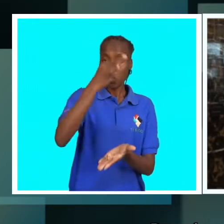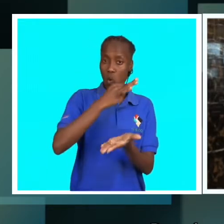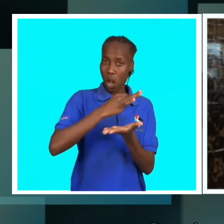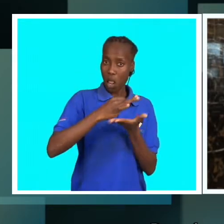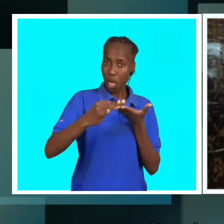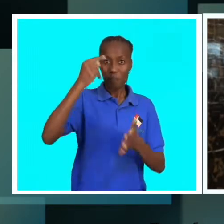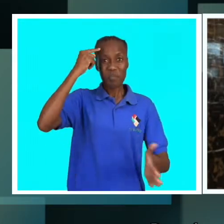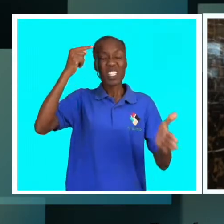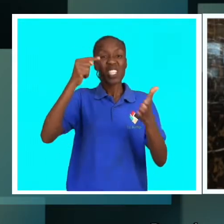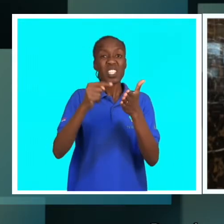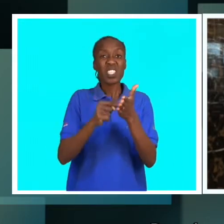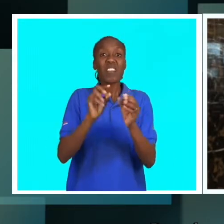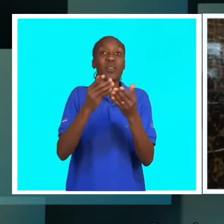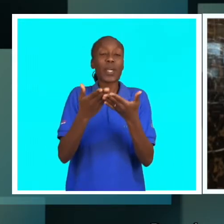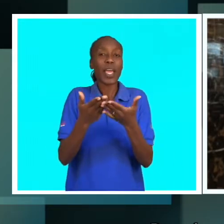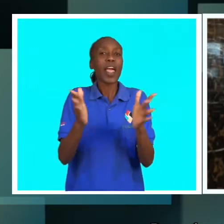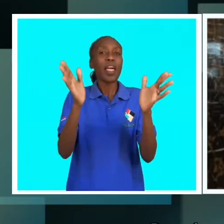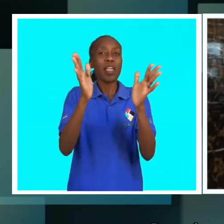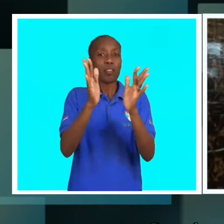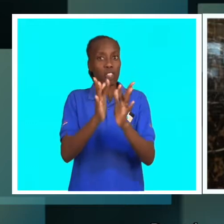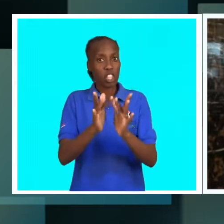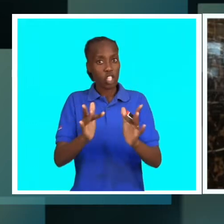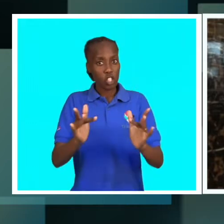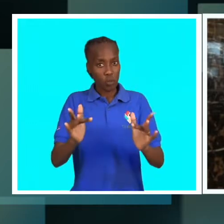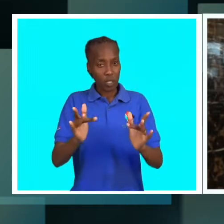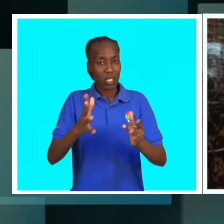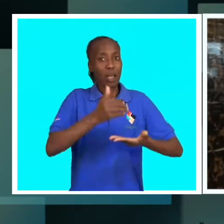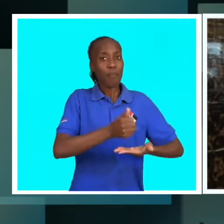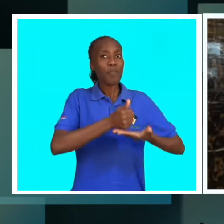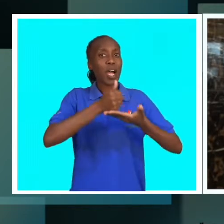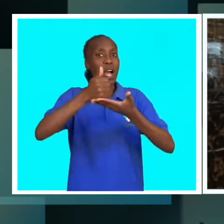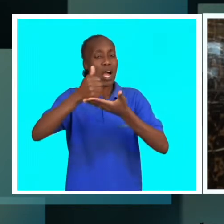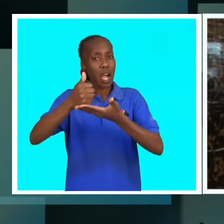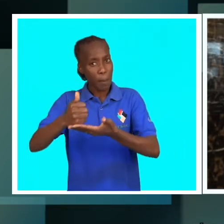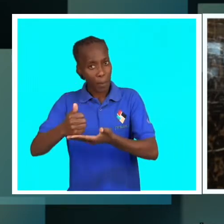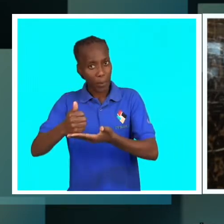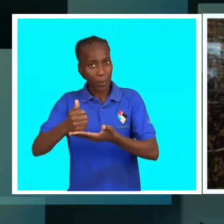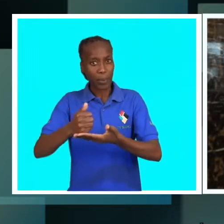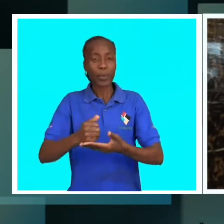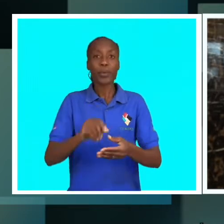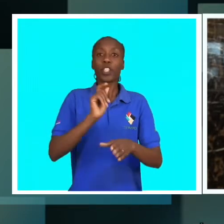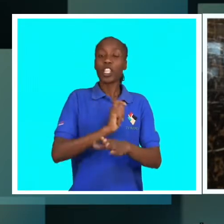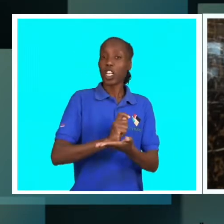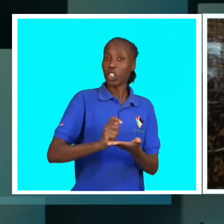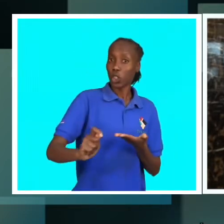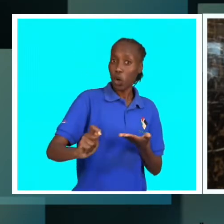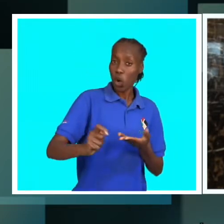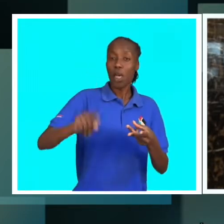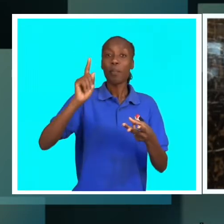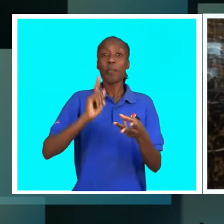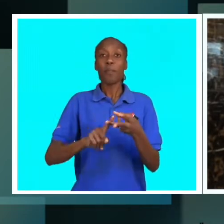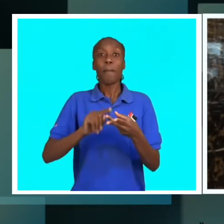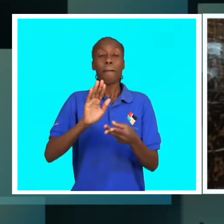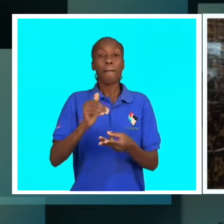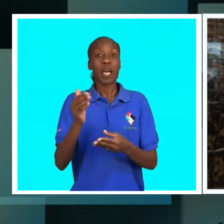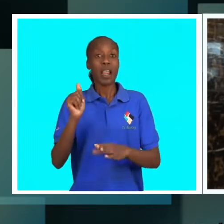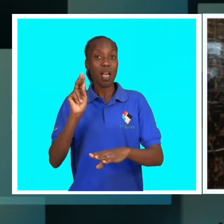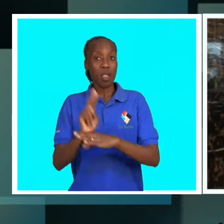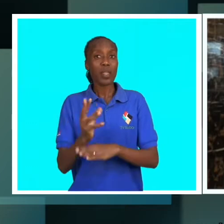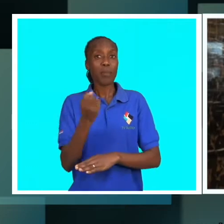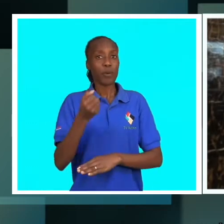qualidade significa disponibilizar apoios pedagógicos especializados e adequados aos